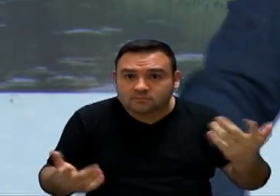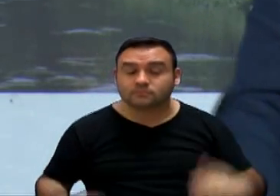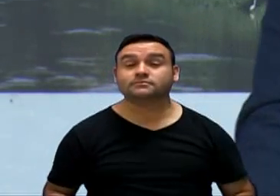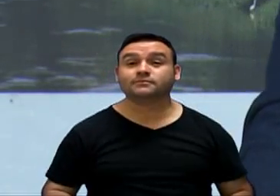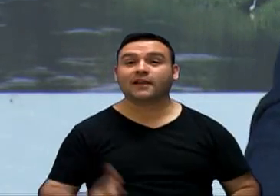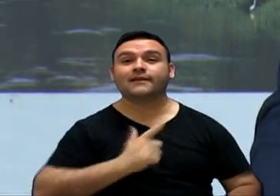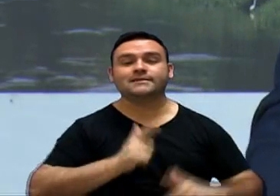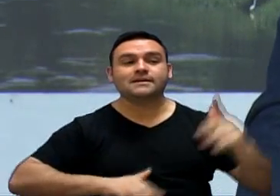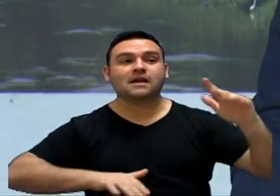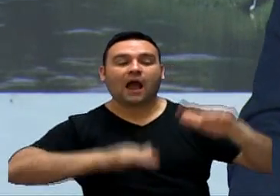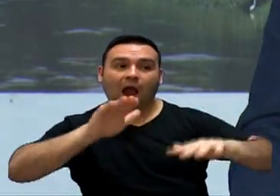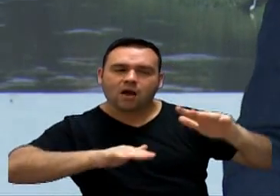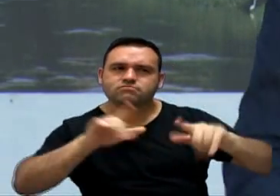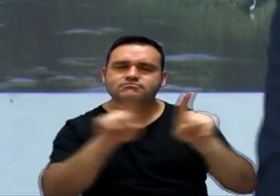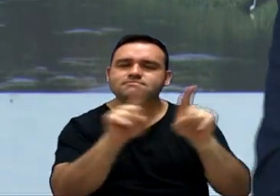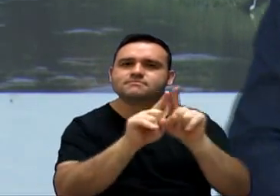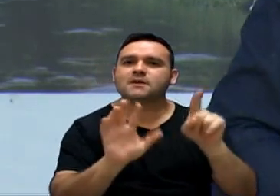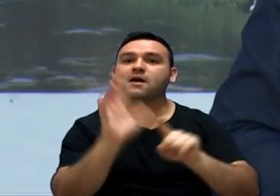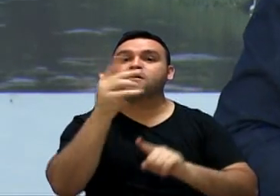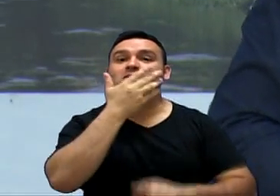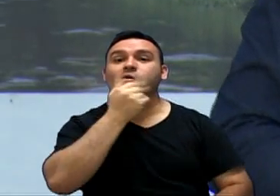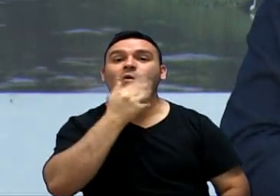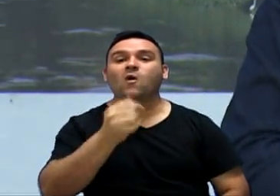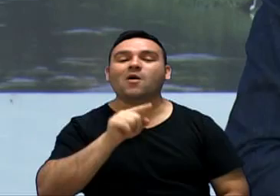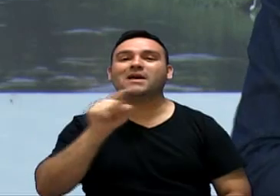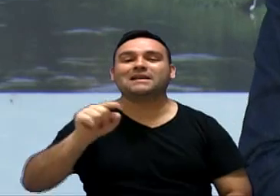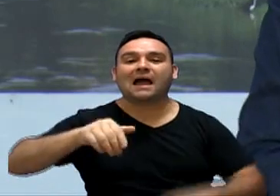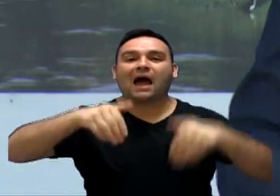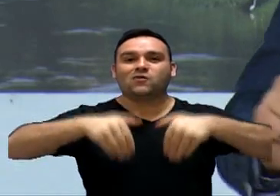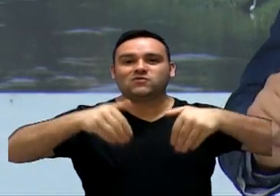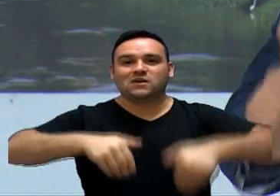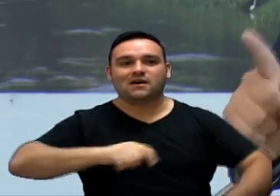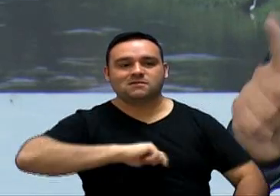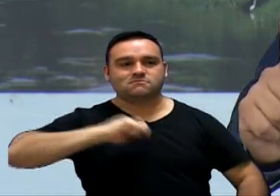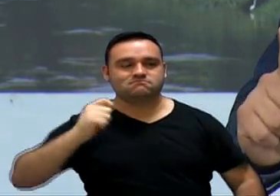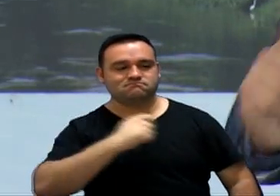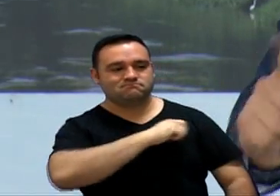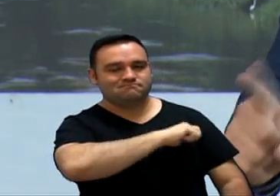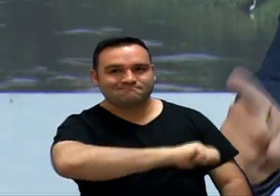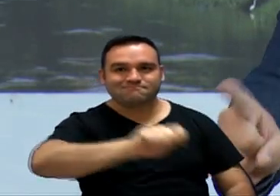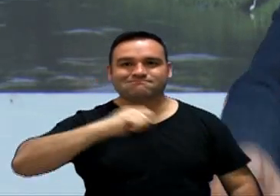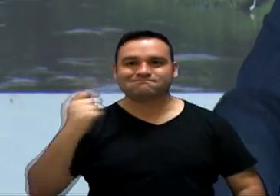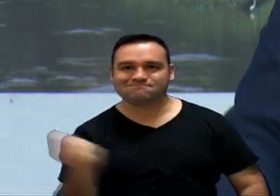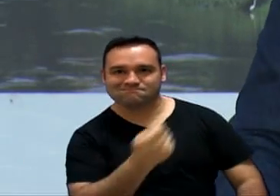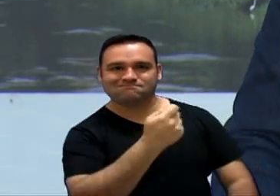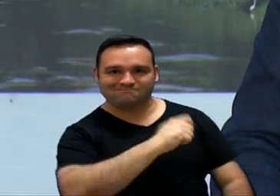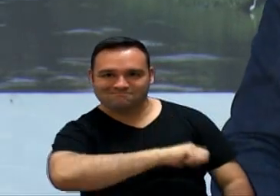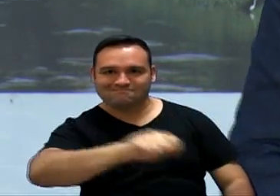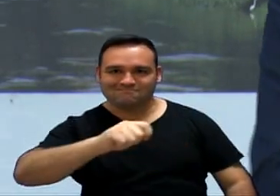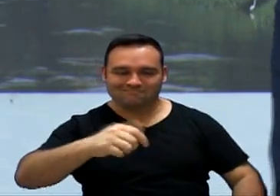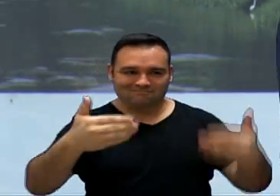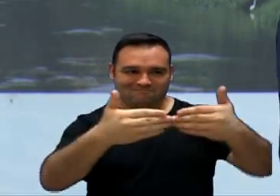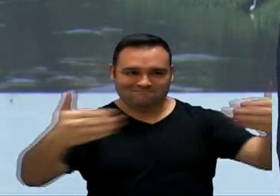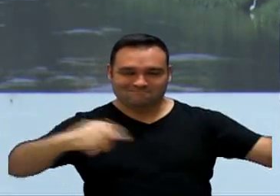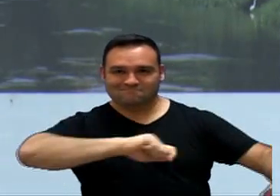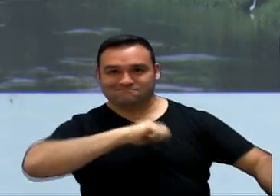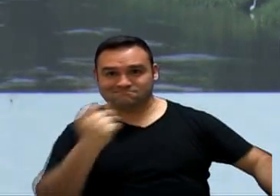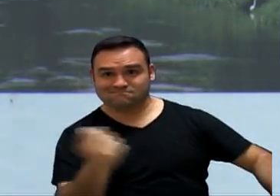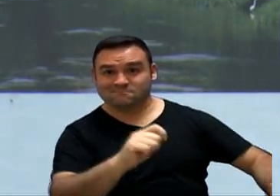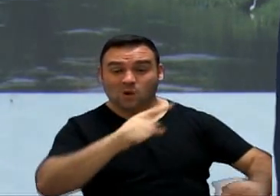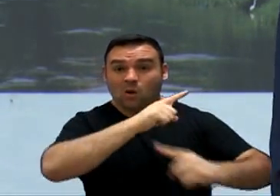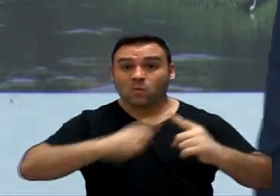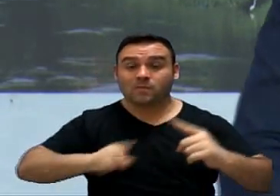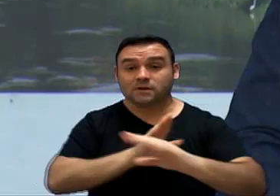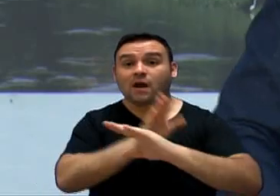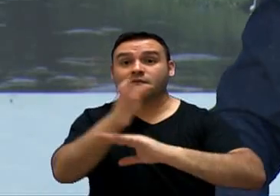Nós temos casos onde um tenista australiano foi impedido, saudável, plenamente saudável, foi impedido de